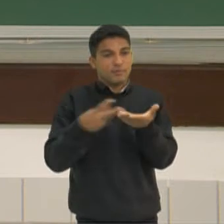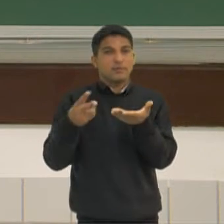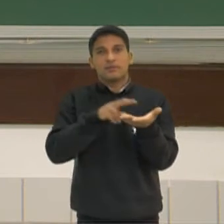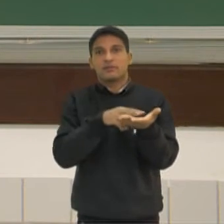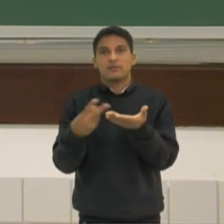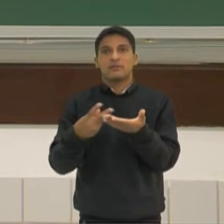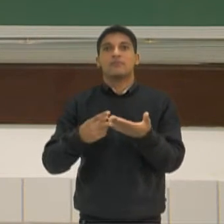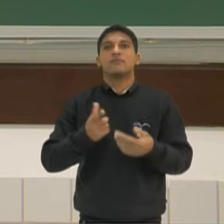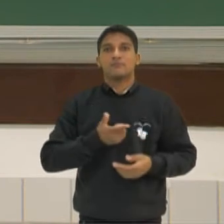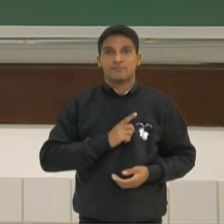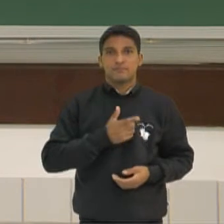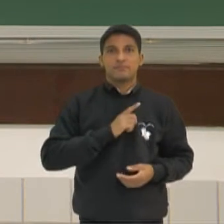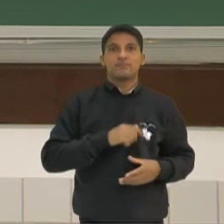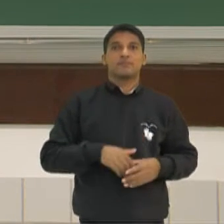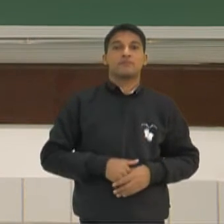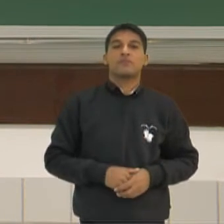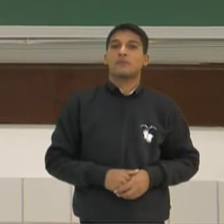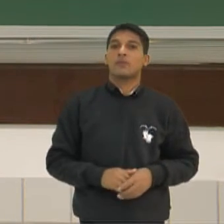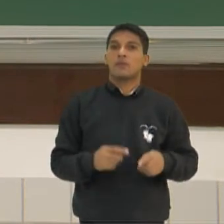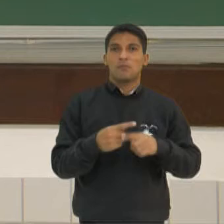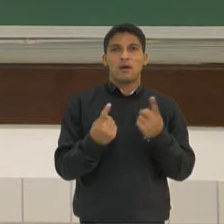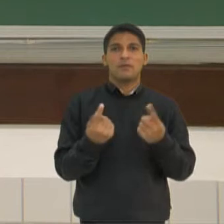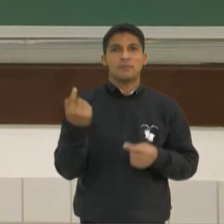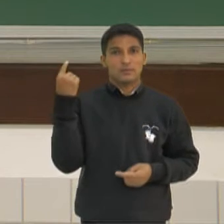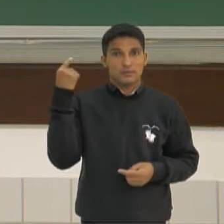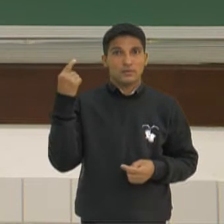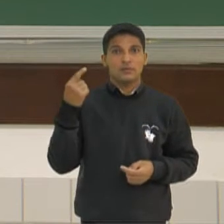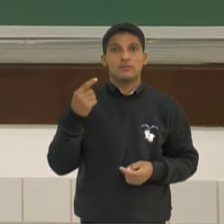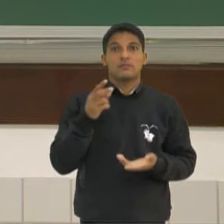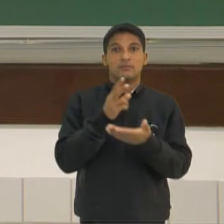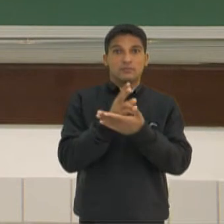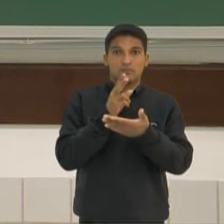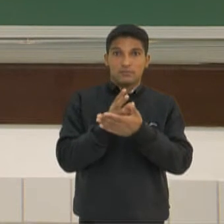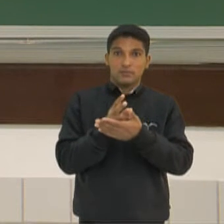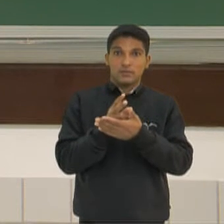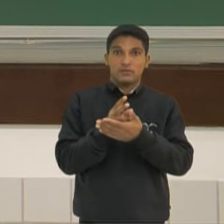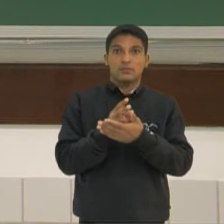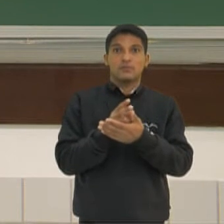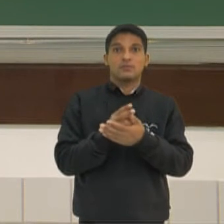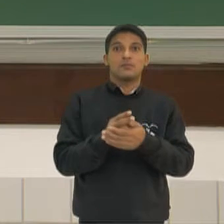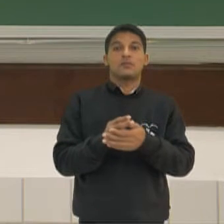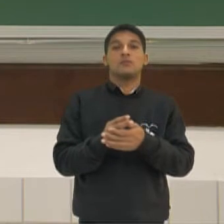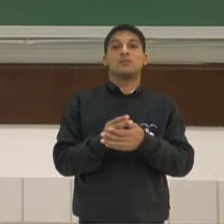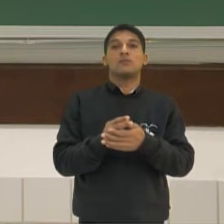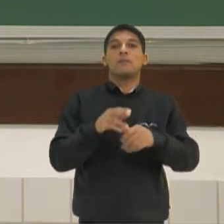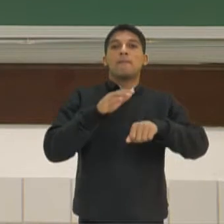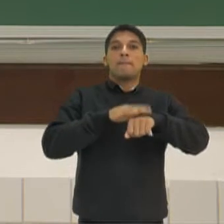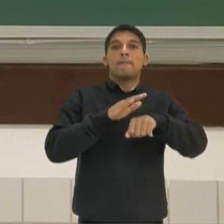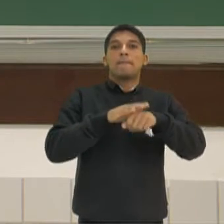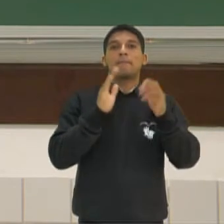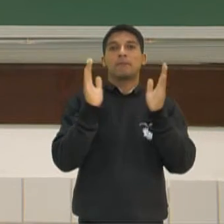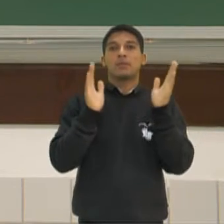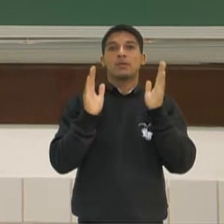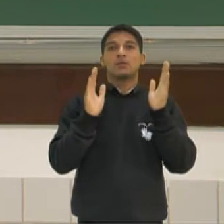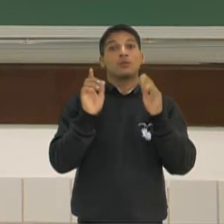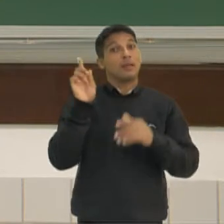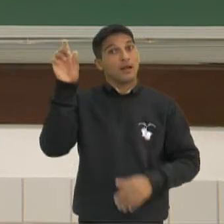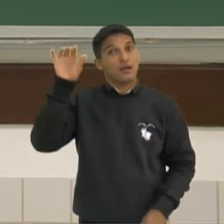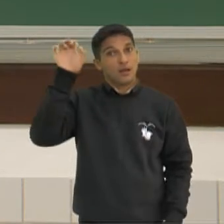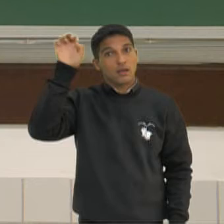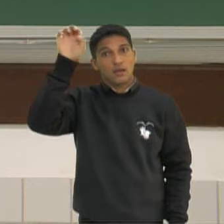período em que na Europa muitos desses estudos eles eram relegados, né? Eles